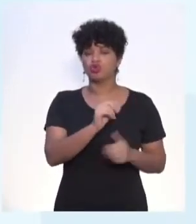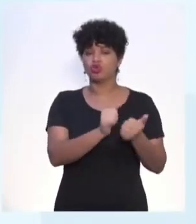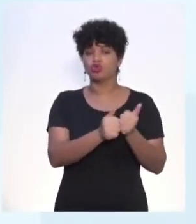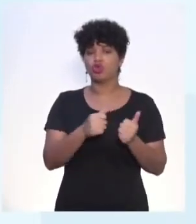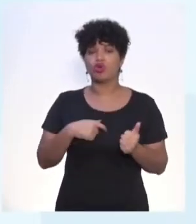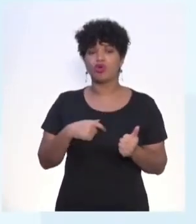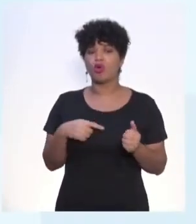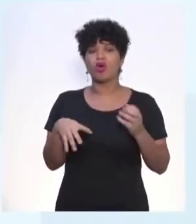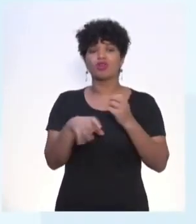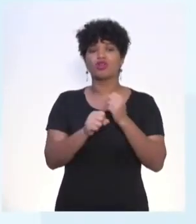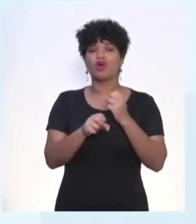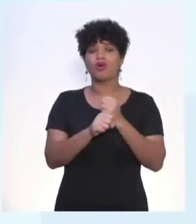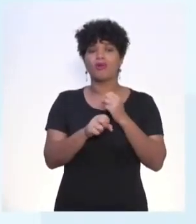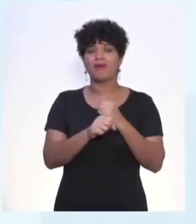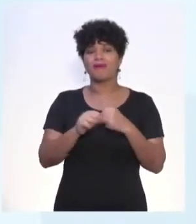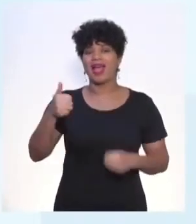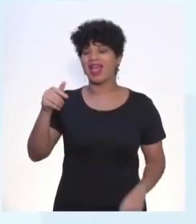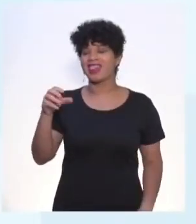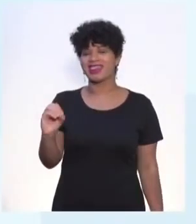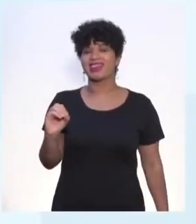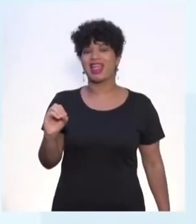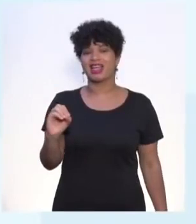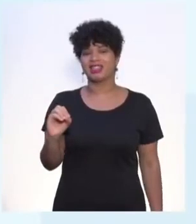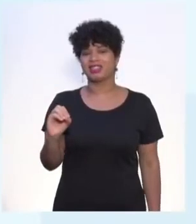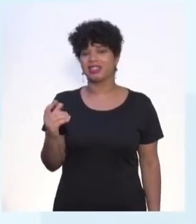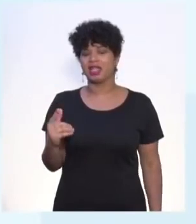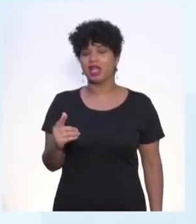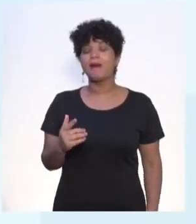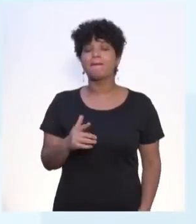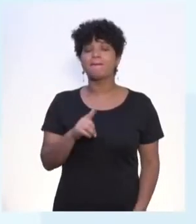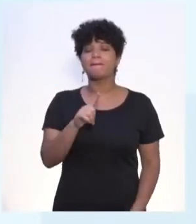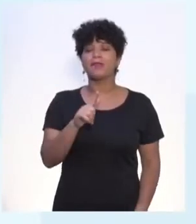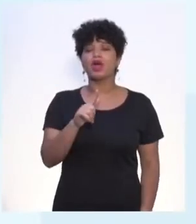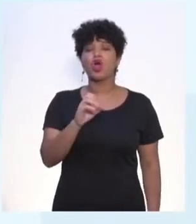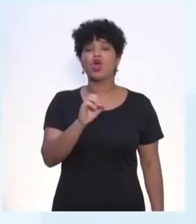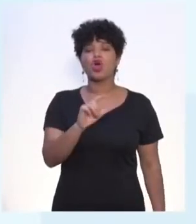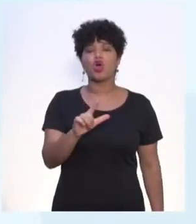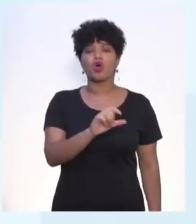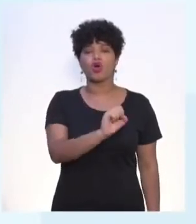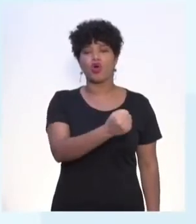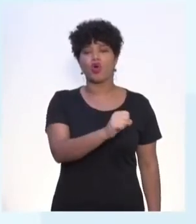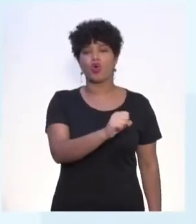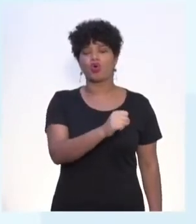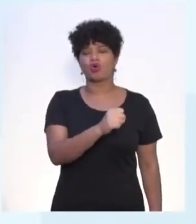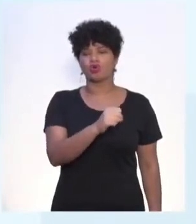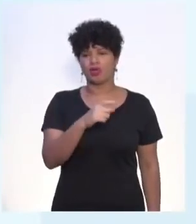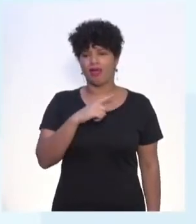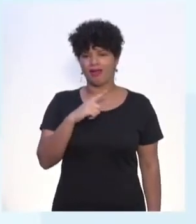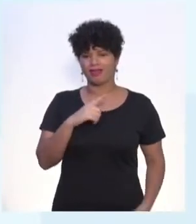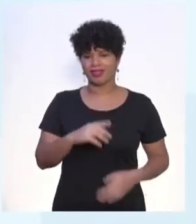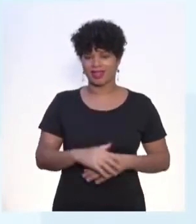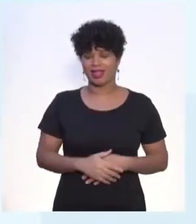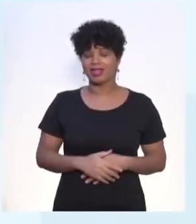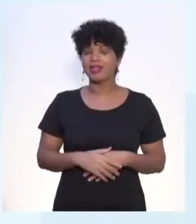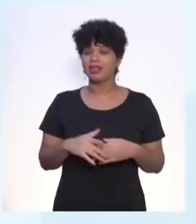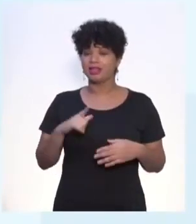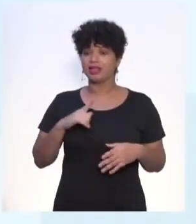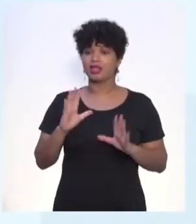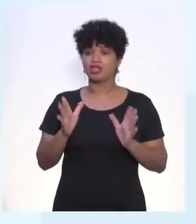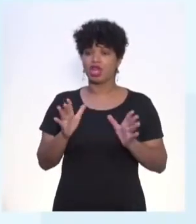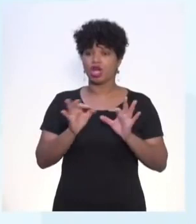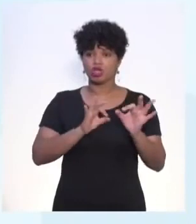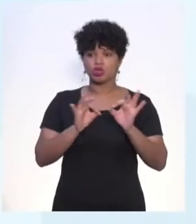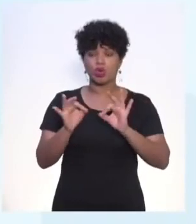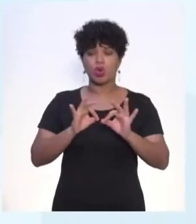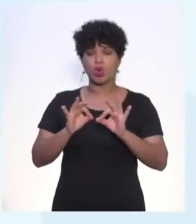10 faltas, tá? E com a conversão em gols, tá? De 8 deles. Então, está montada a estrutura aqui.